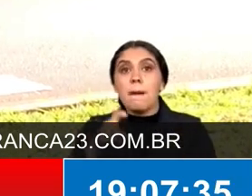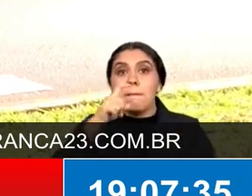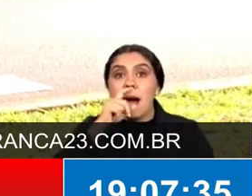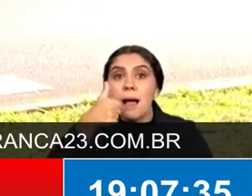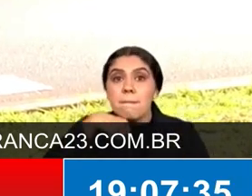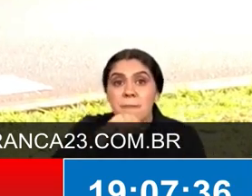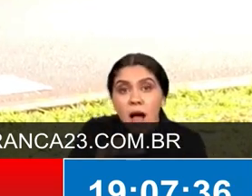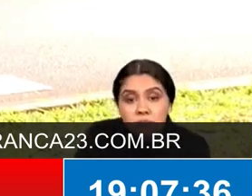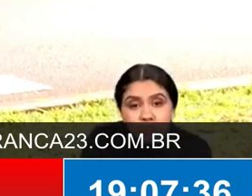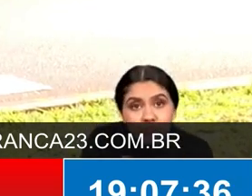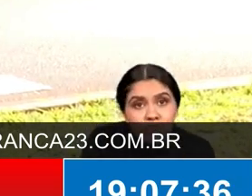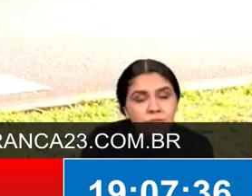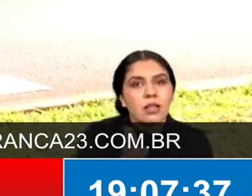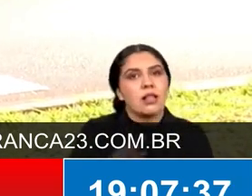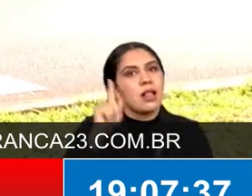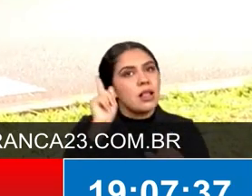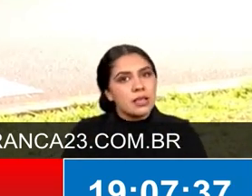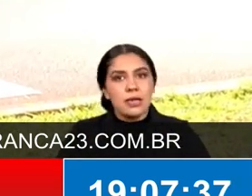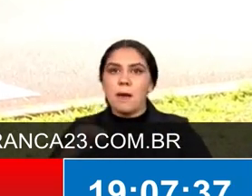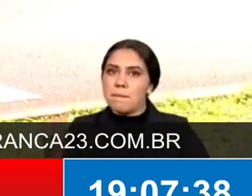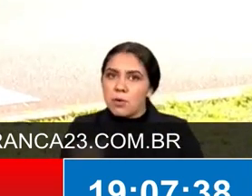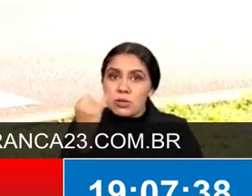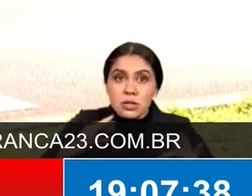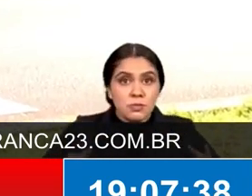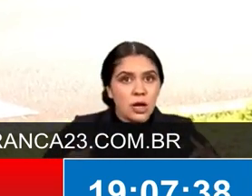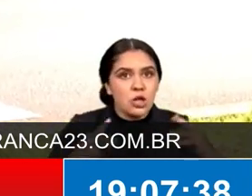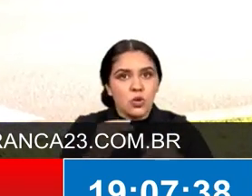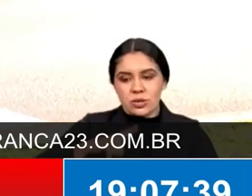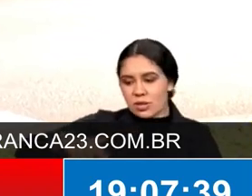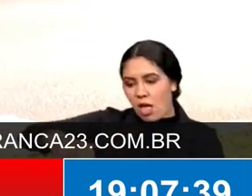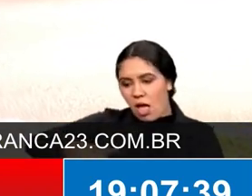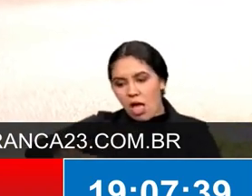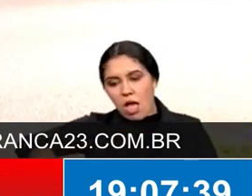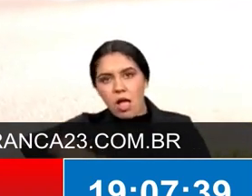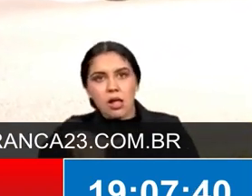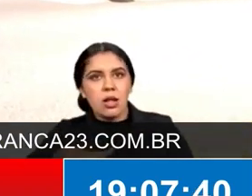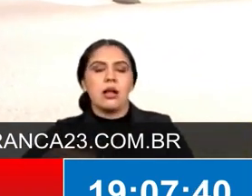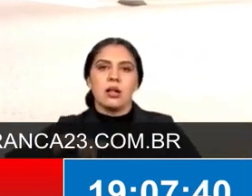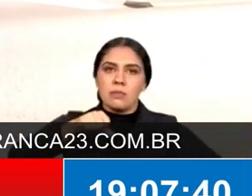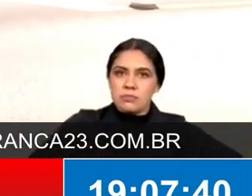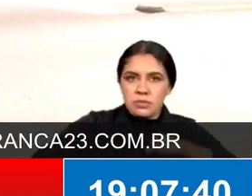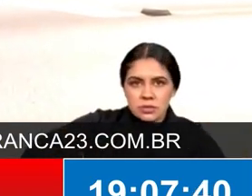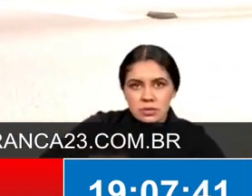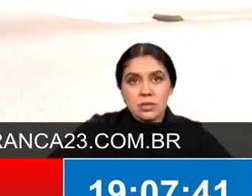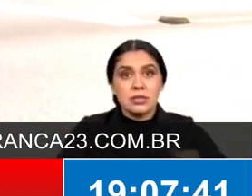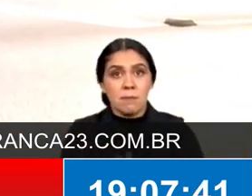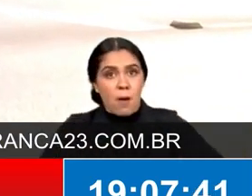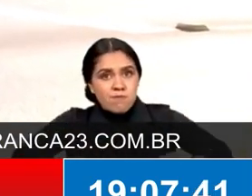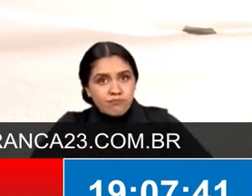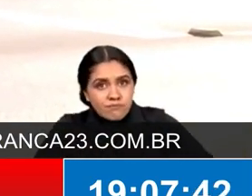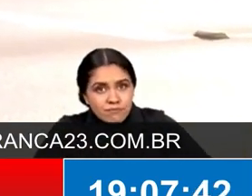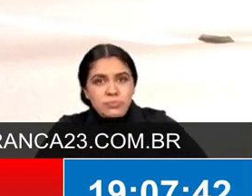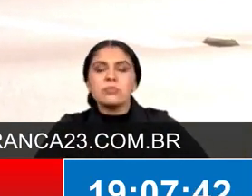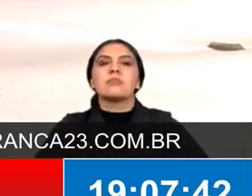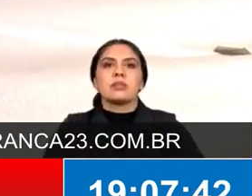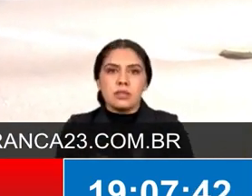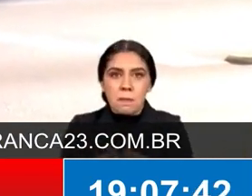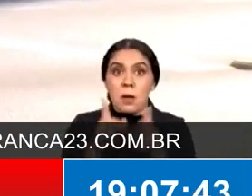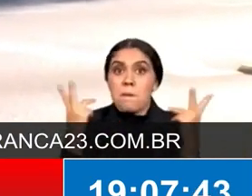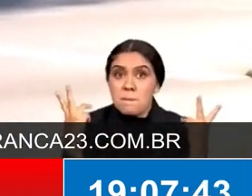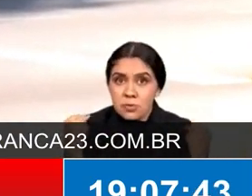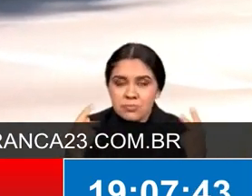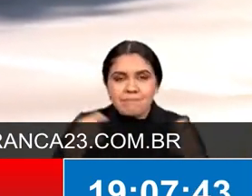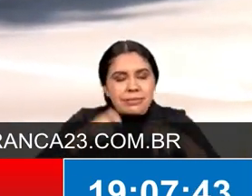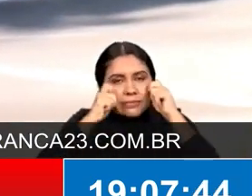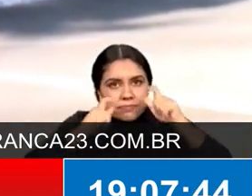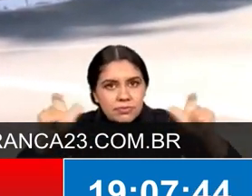mães que valem para todos que circulam nas ruas. Pedestres, ciclistas, motociclistas e também motoristas. E